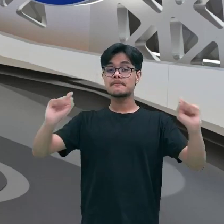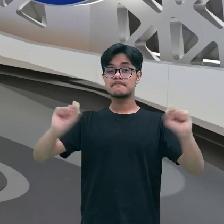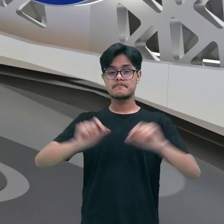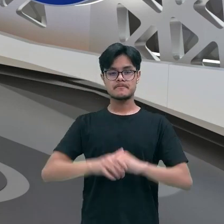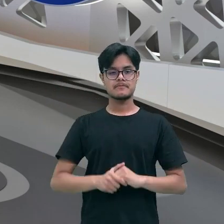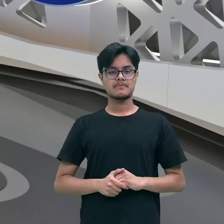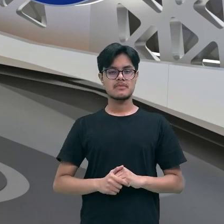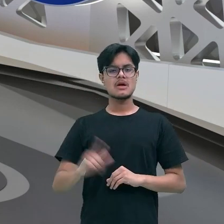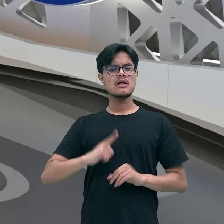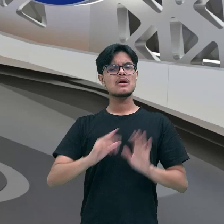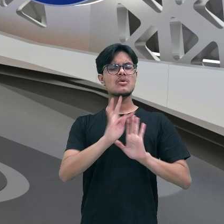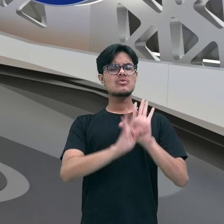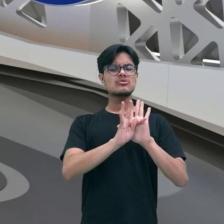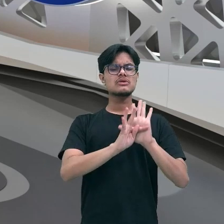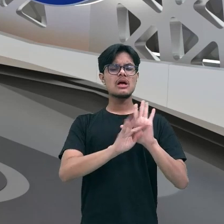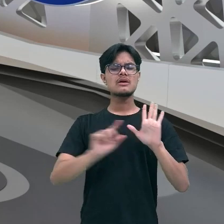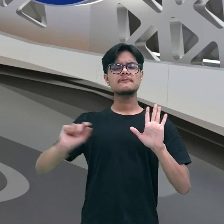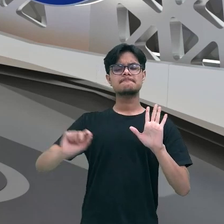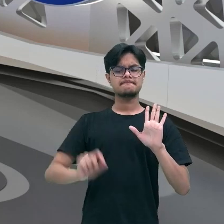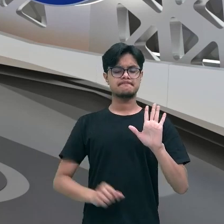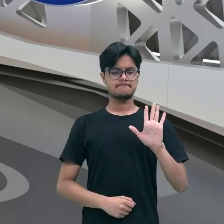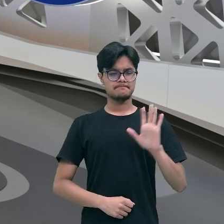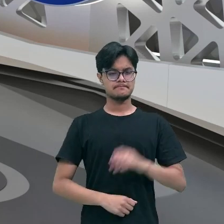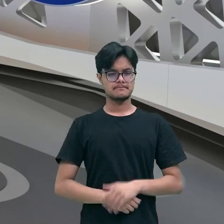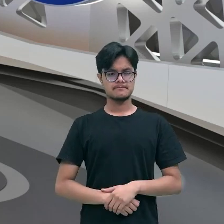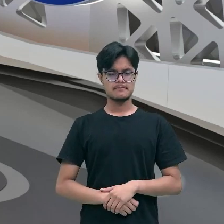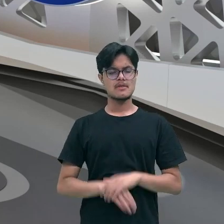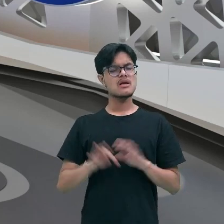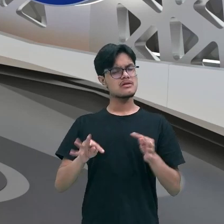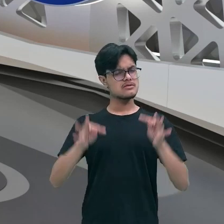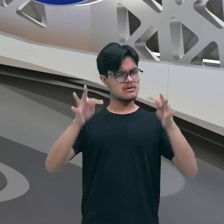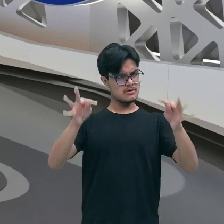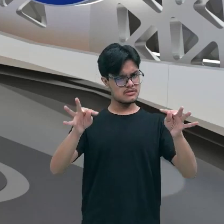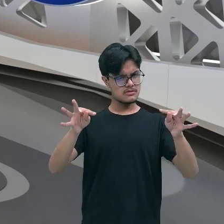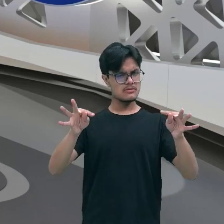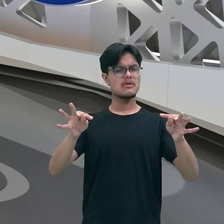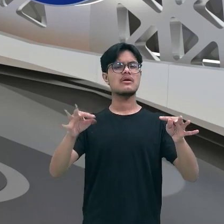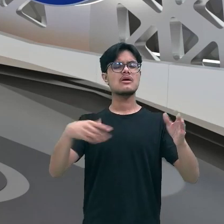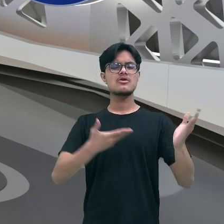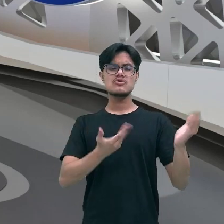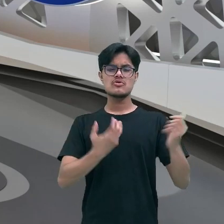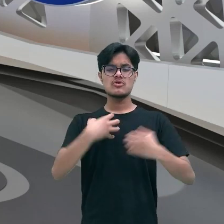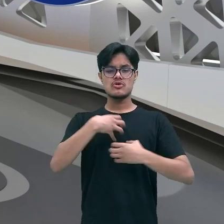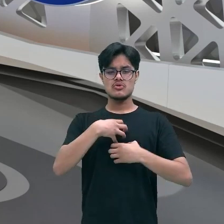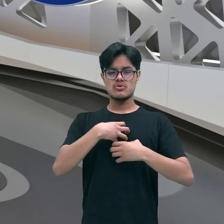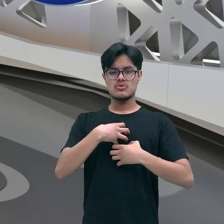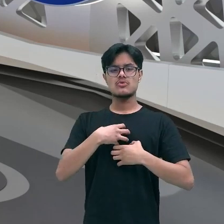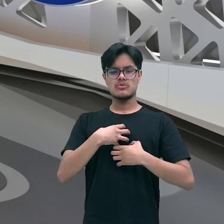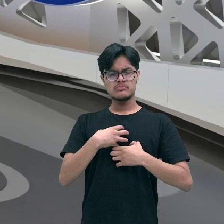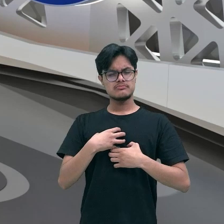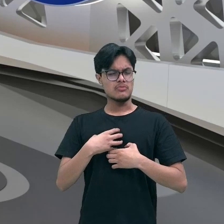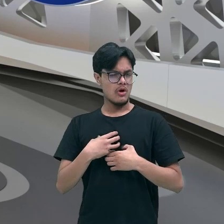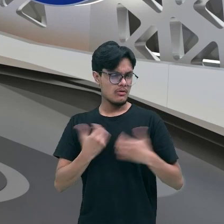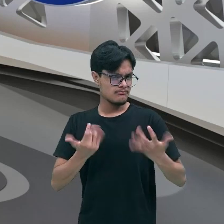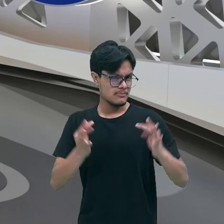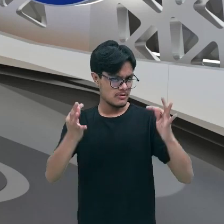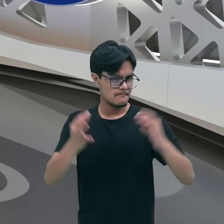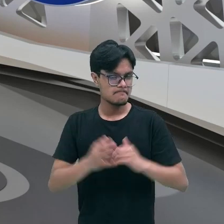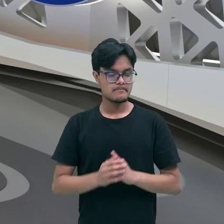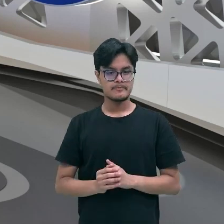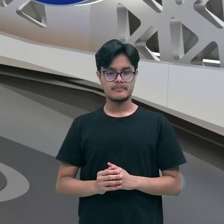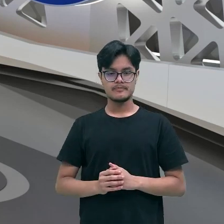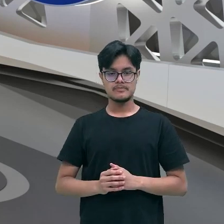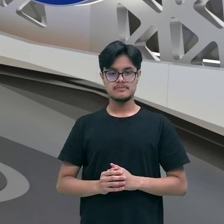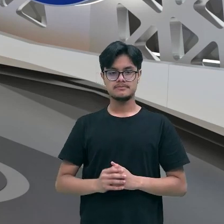um texto, já que a gente está falando aí de tecnologia e de ser jovem nesse contexto tecnológico, existe